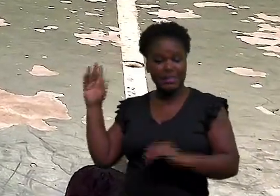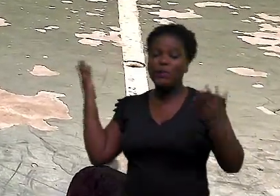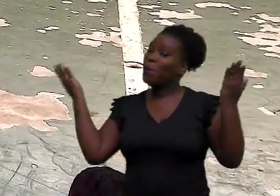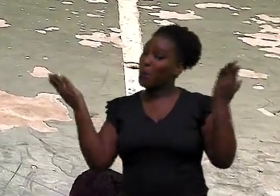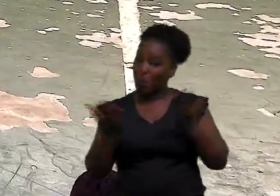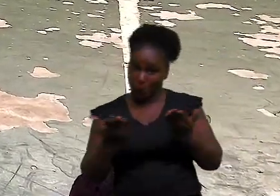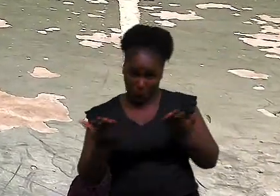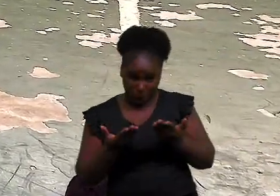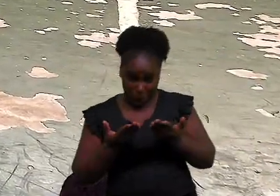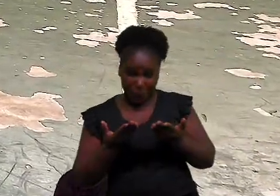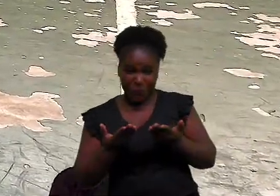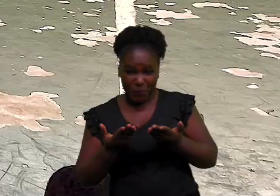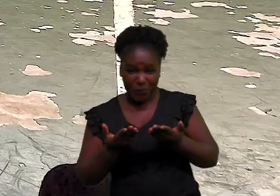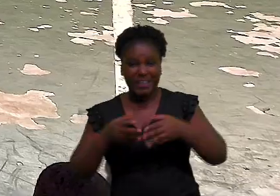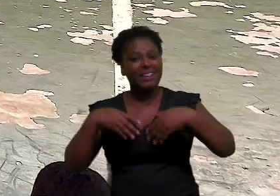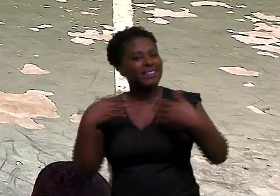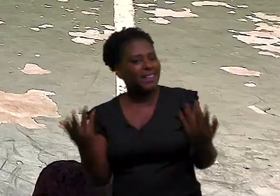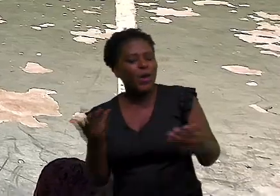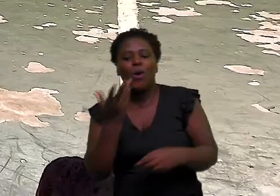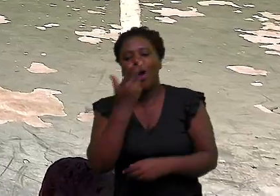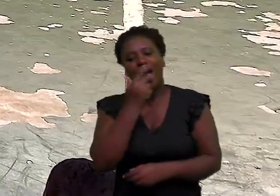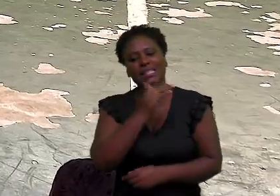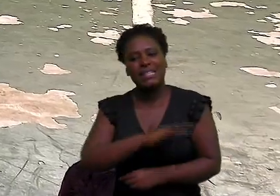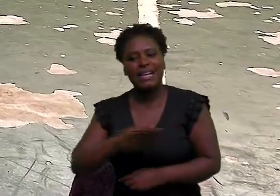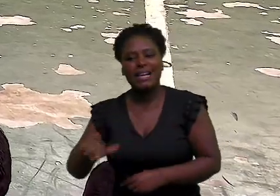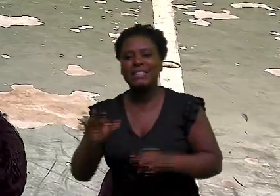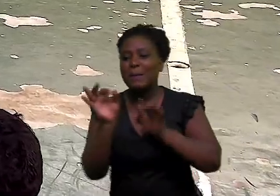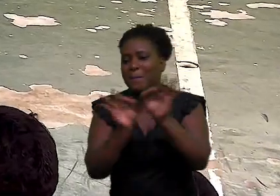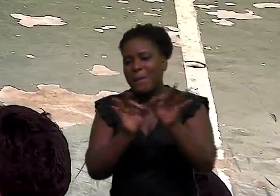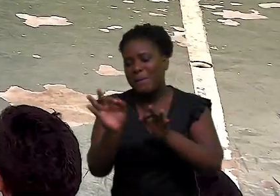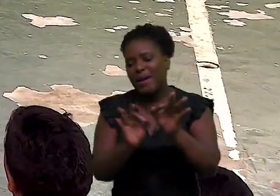prepararam uma surpresinha para você.